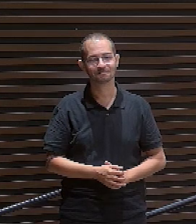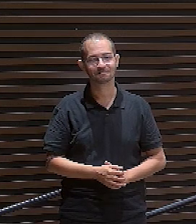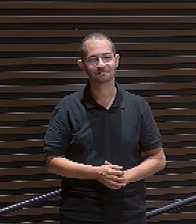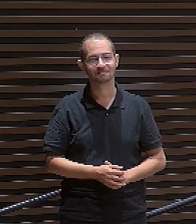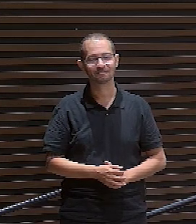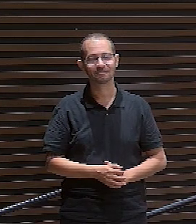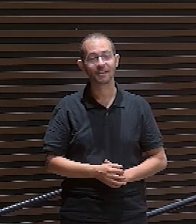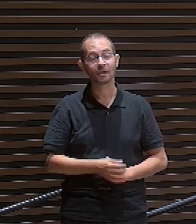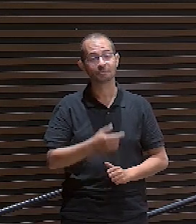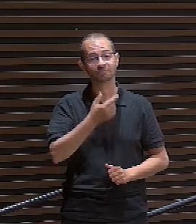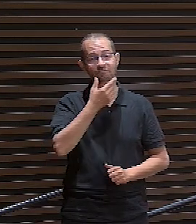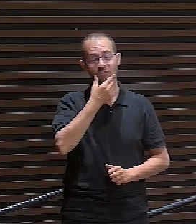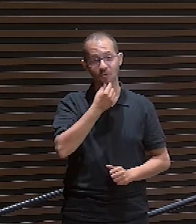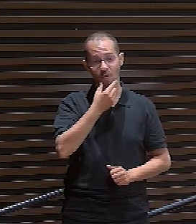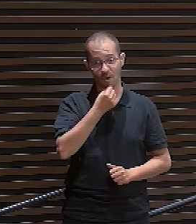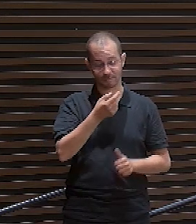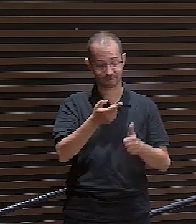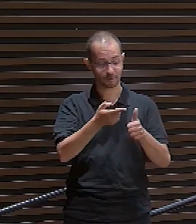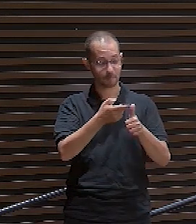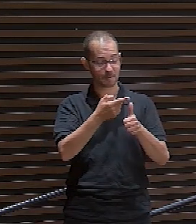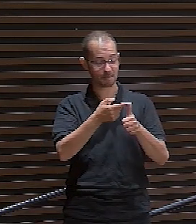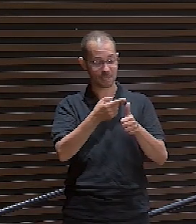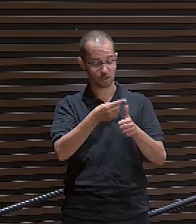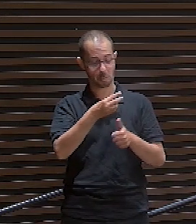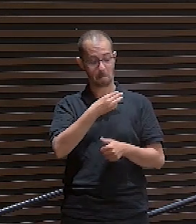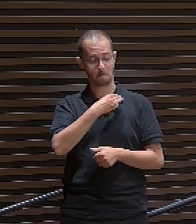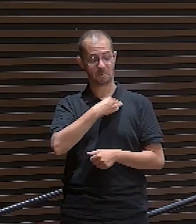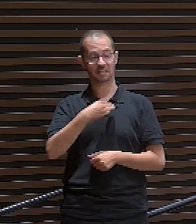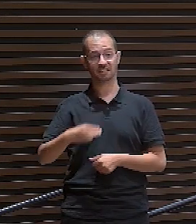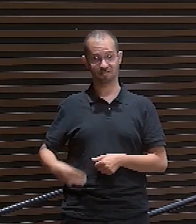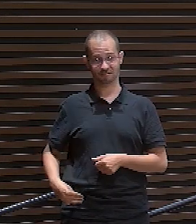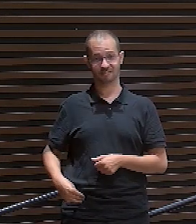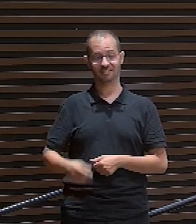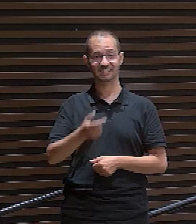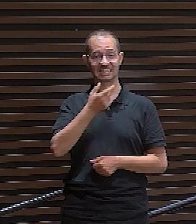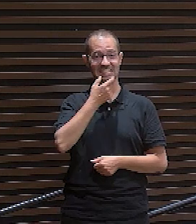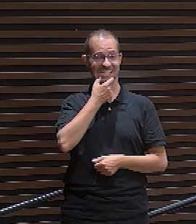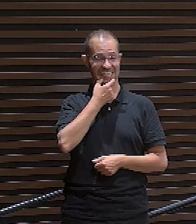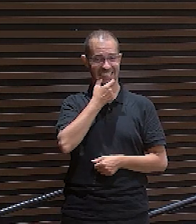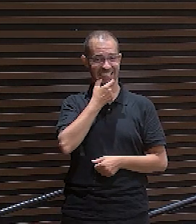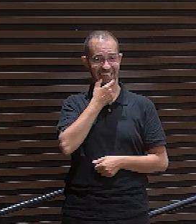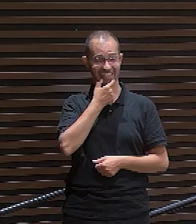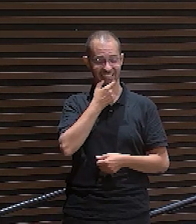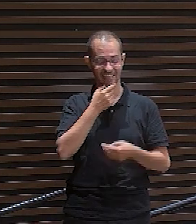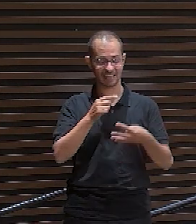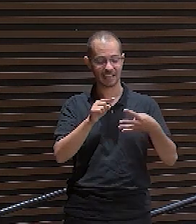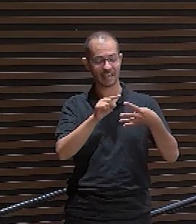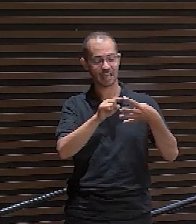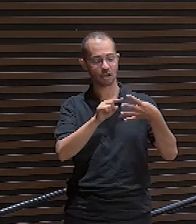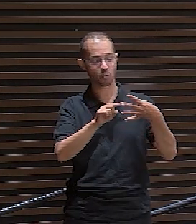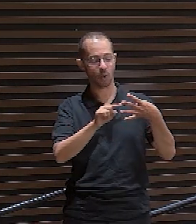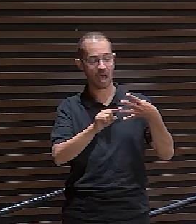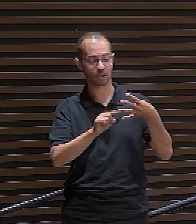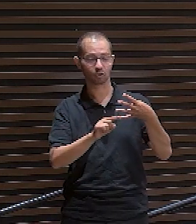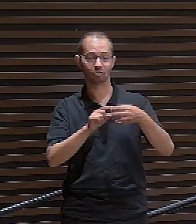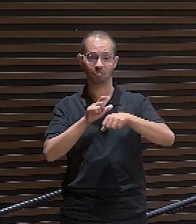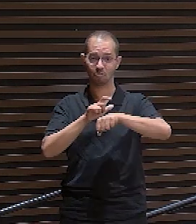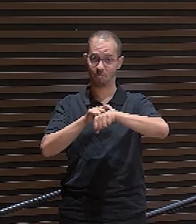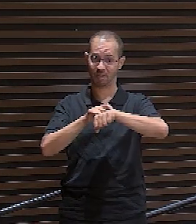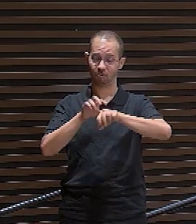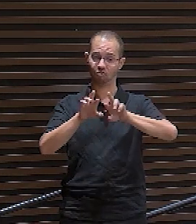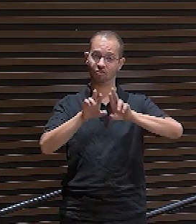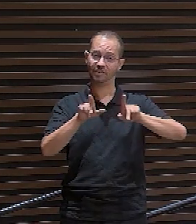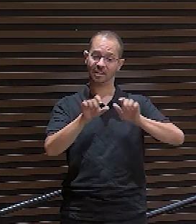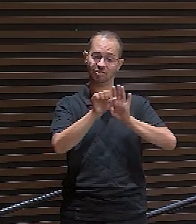que foi primeiro-ministro da Inglaterra em 4 ocasiões diferentes durante o